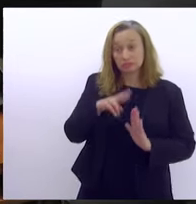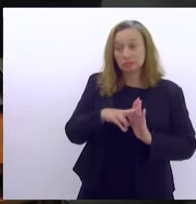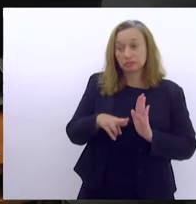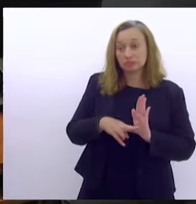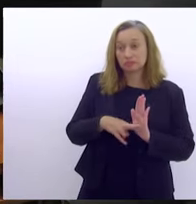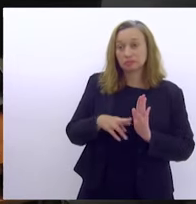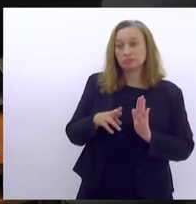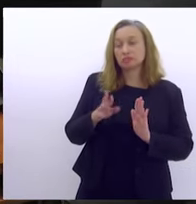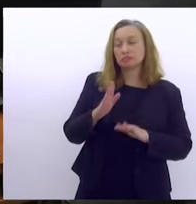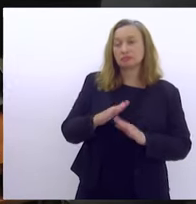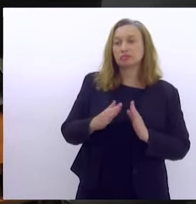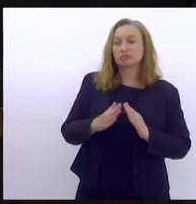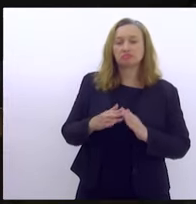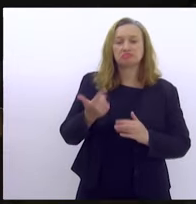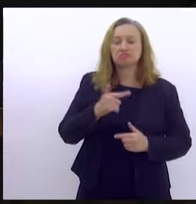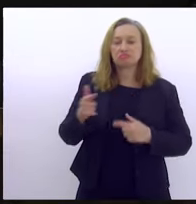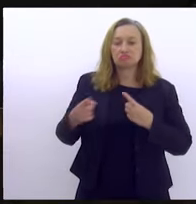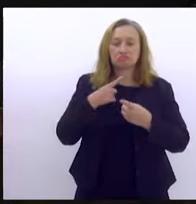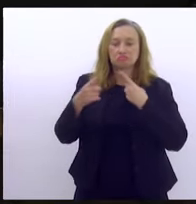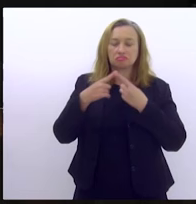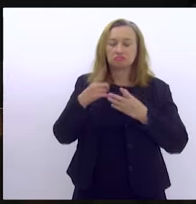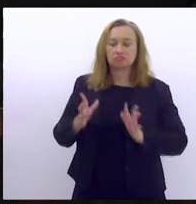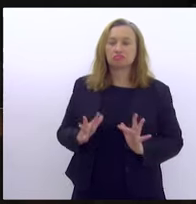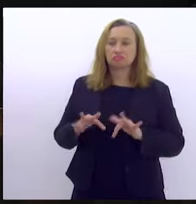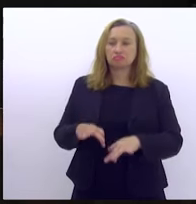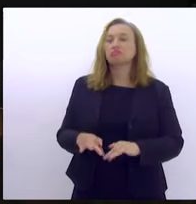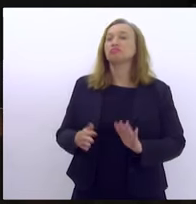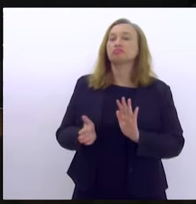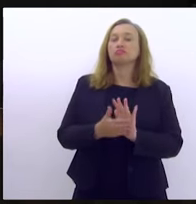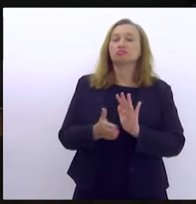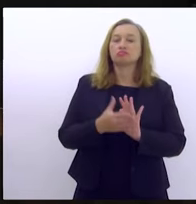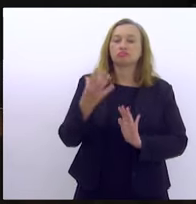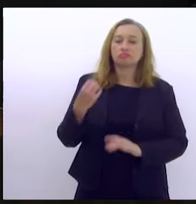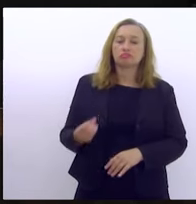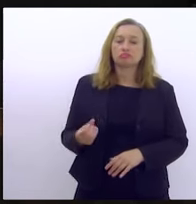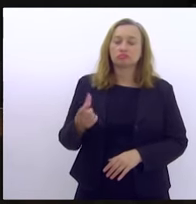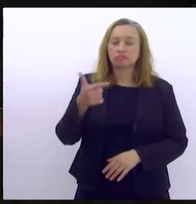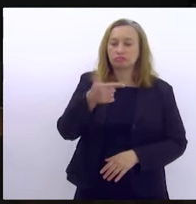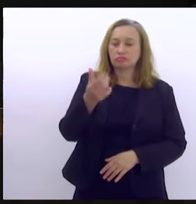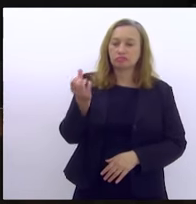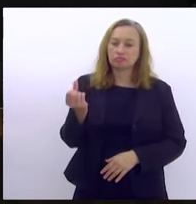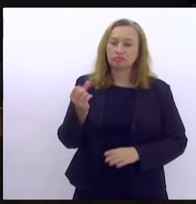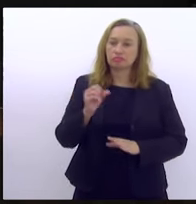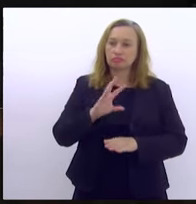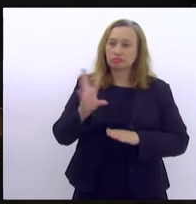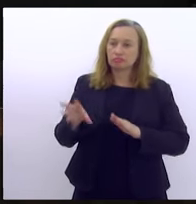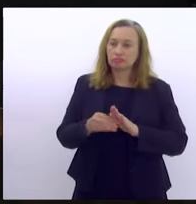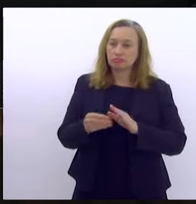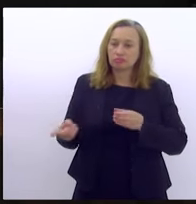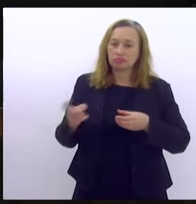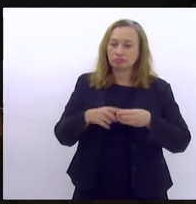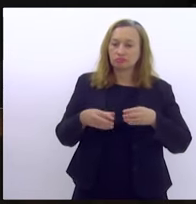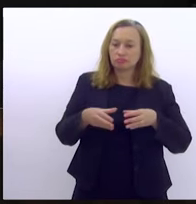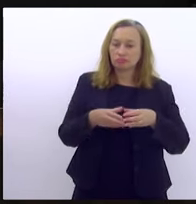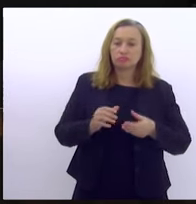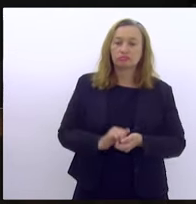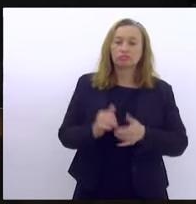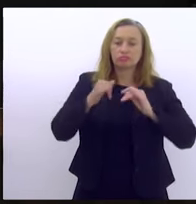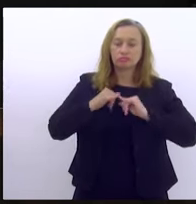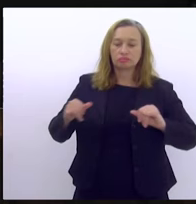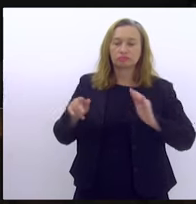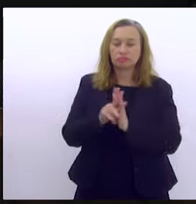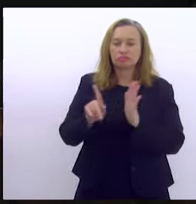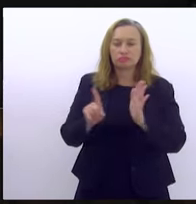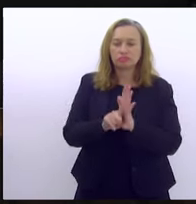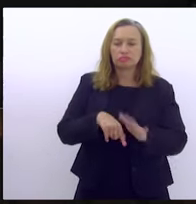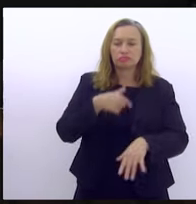somente, deputado. Não havendo mais quem queira discutir, encerrada a discussão, apresento a proposta, recebeu 26 emendas e retorna às comissões. Anuncio o